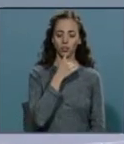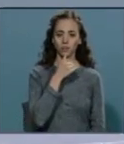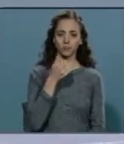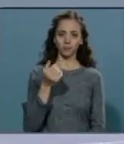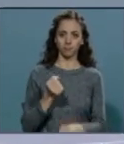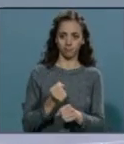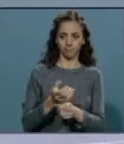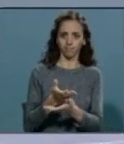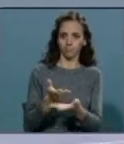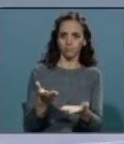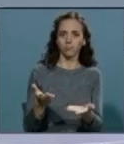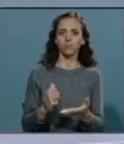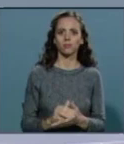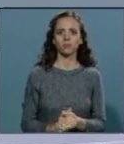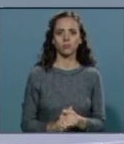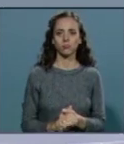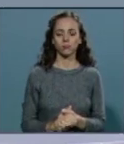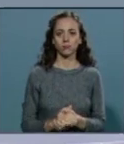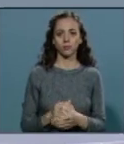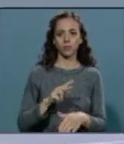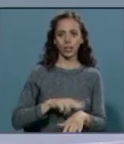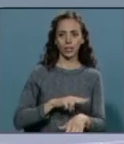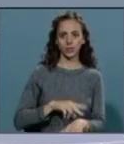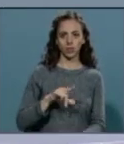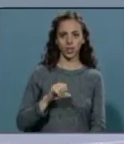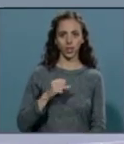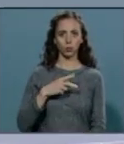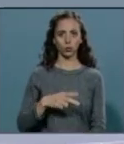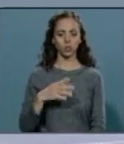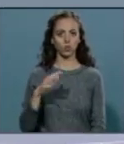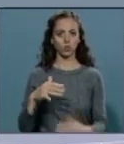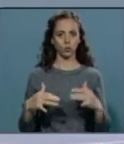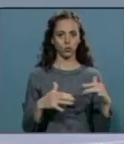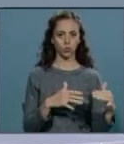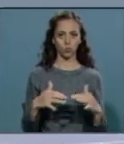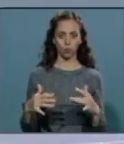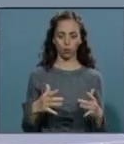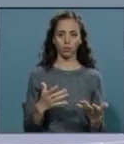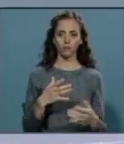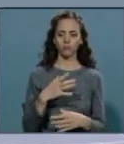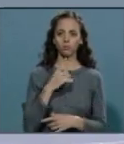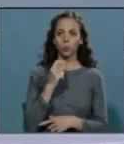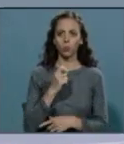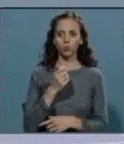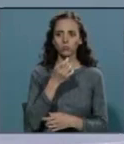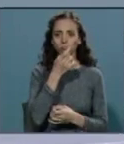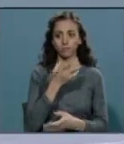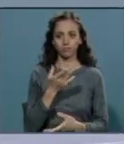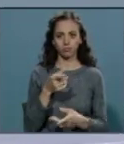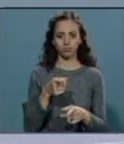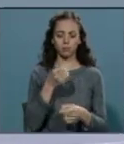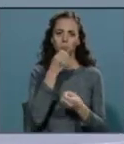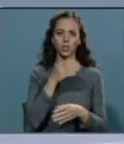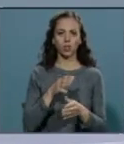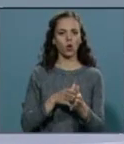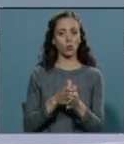ser tomadas pela direção da liga portuguesa de futebol mas quero não posso deixar desta